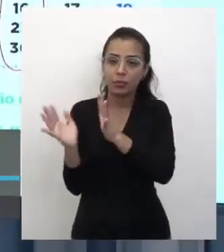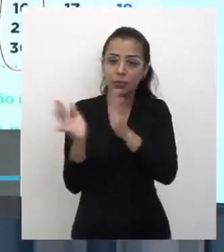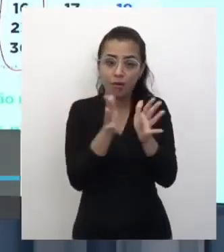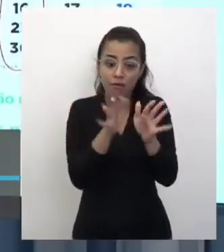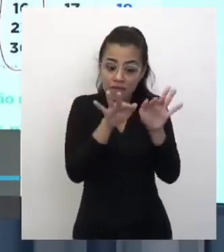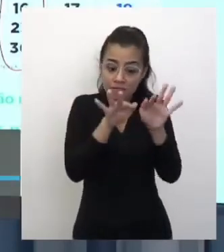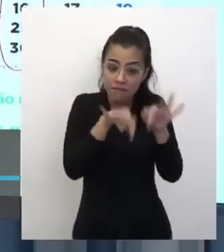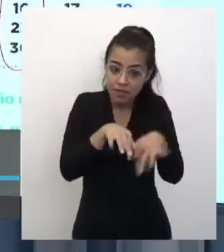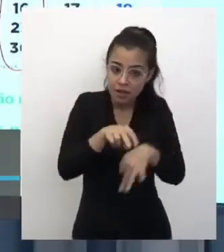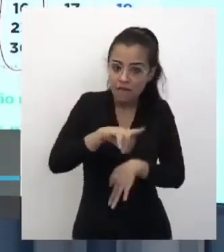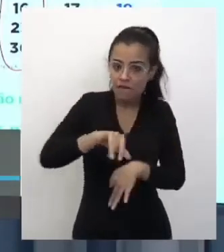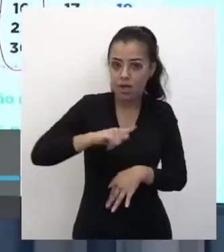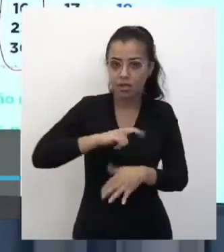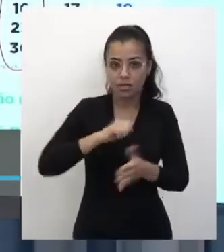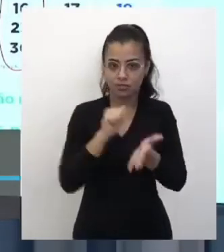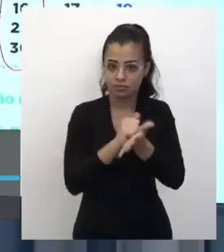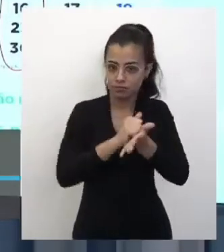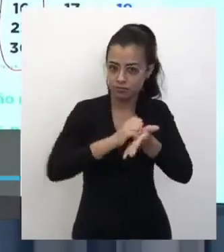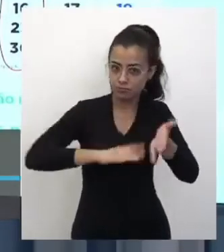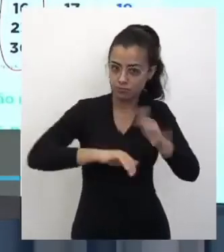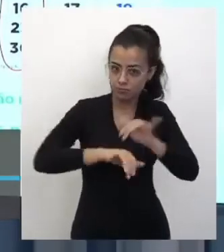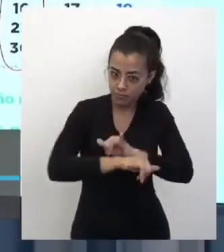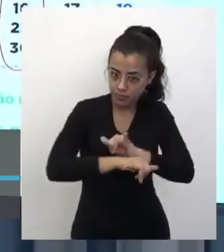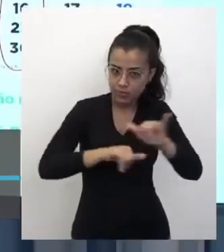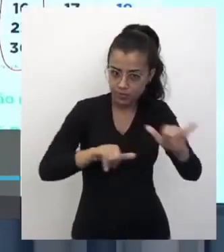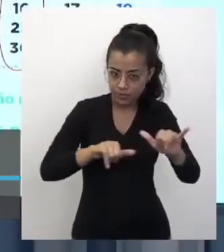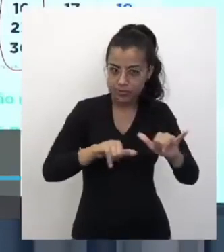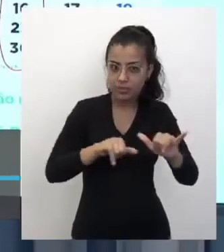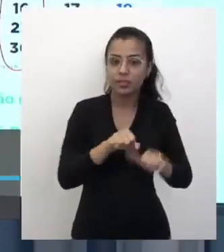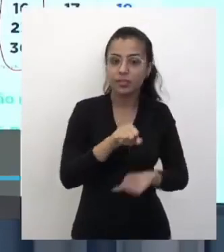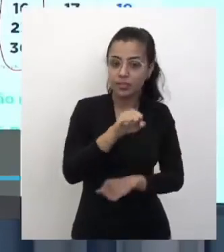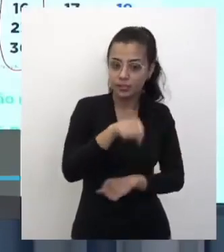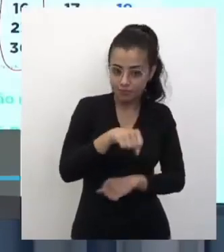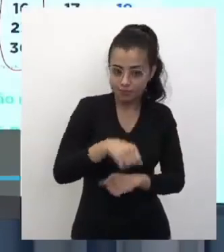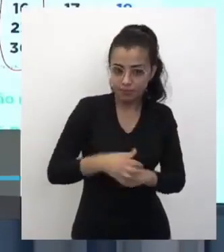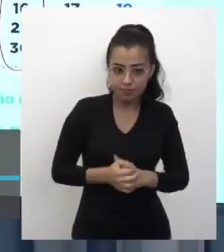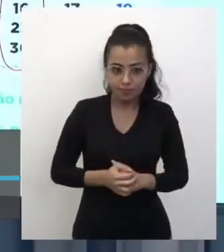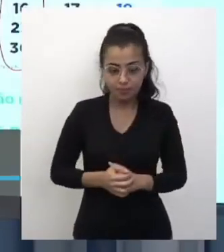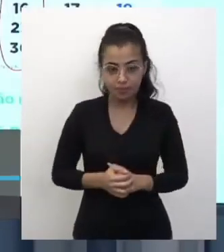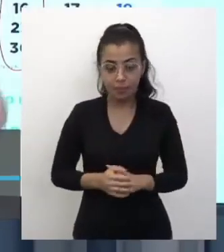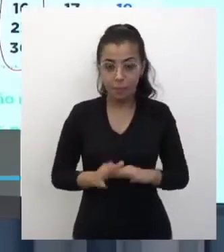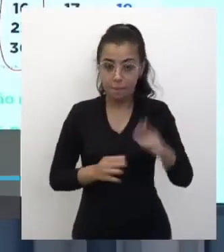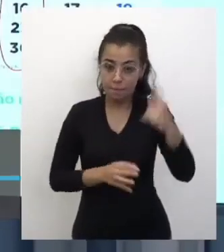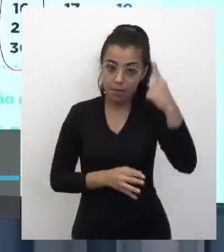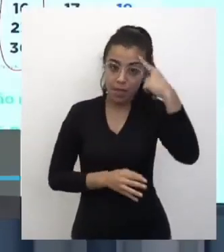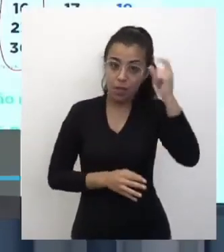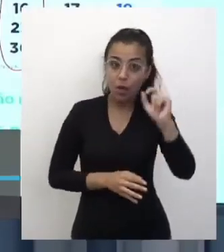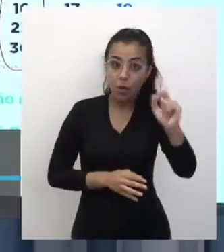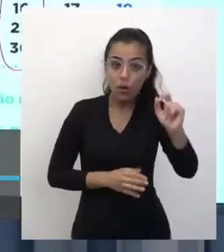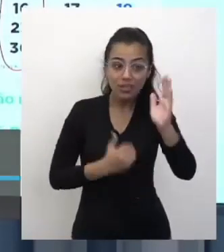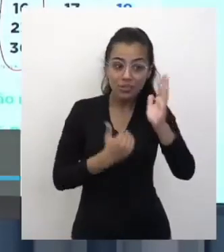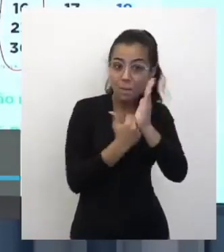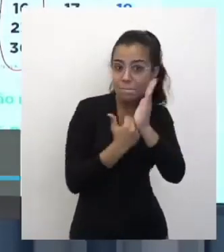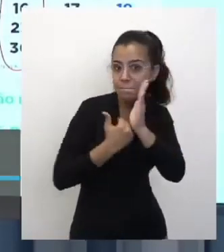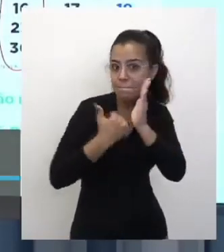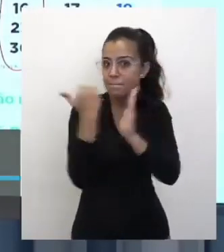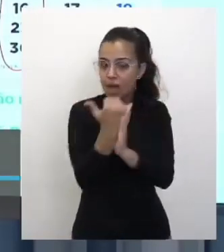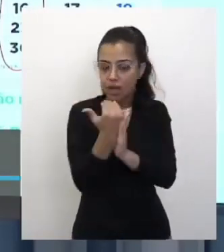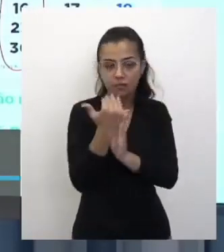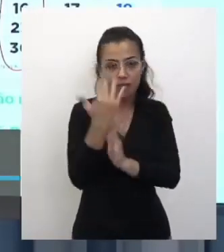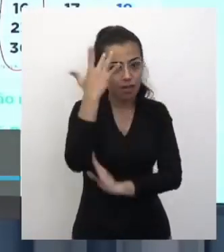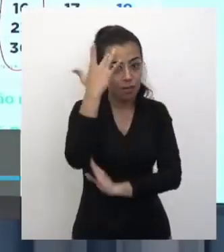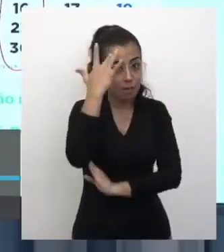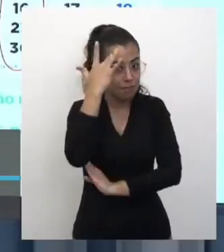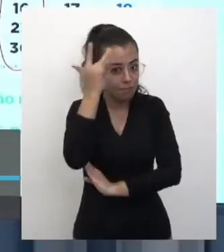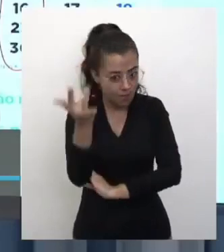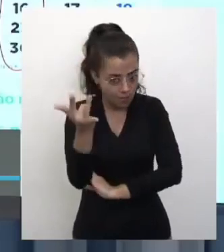receber uma notificação aí para vocês, que vocês vão receber essa atividade. A ideia é que, no máximo até amanhã, essa atividade já esteja aí